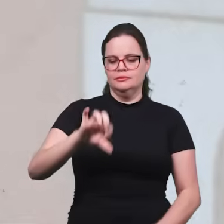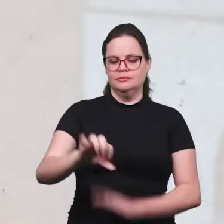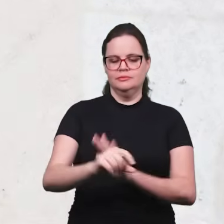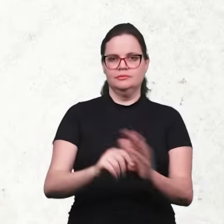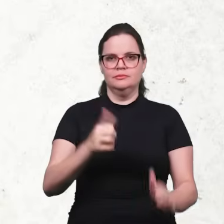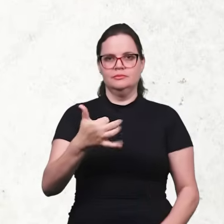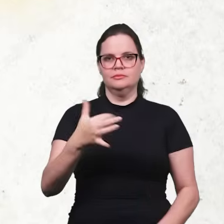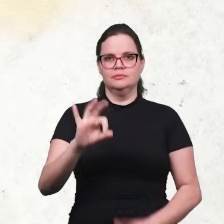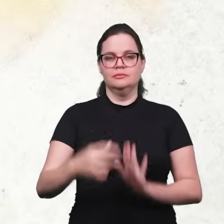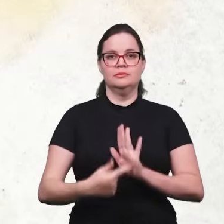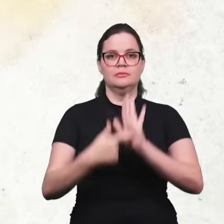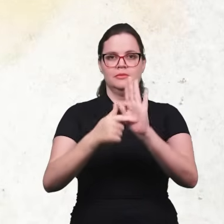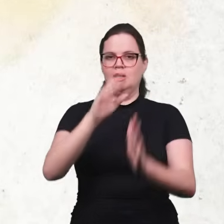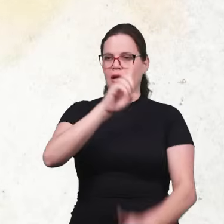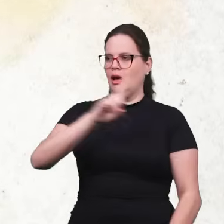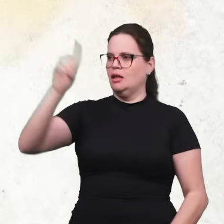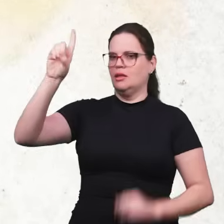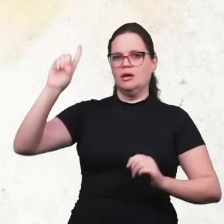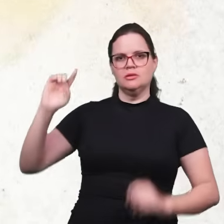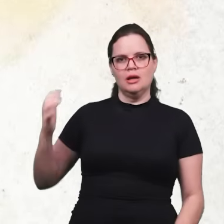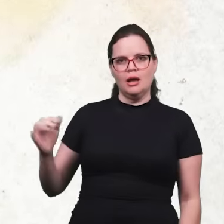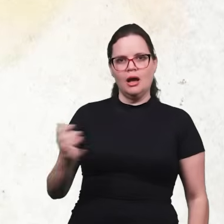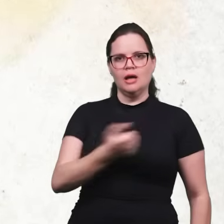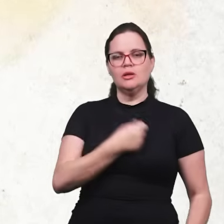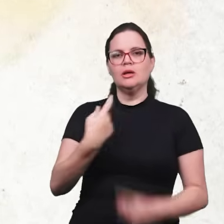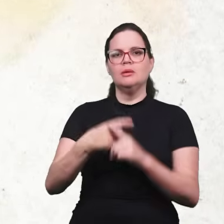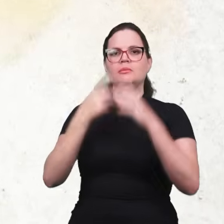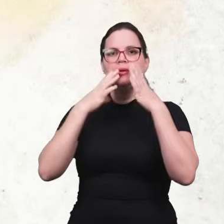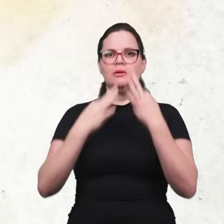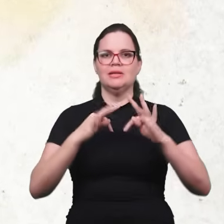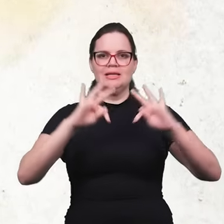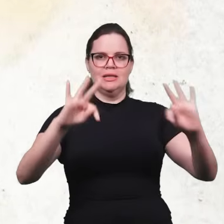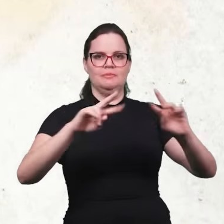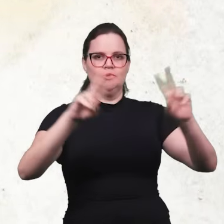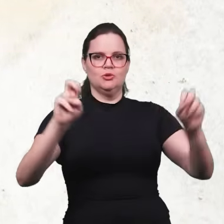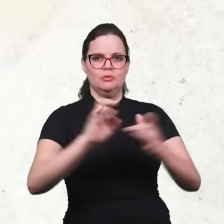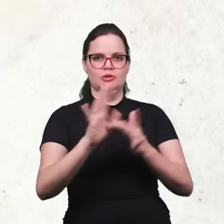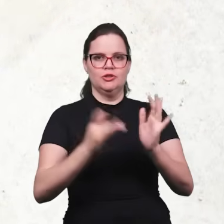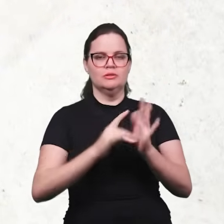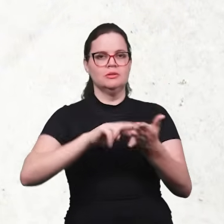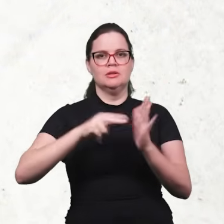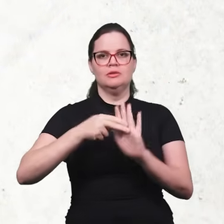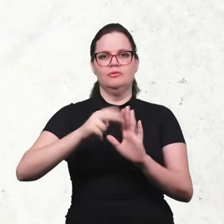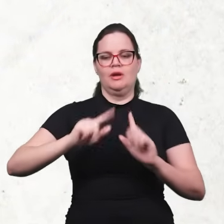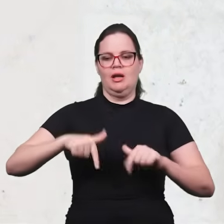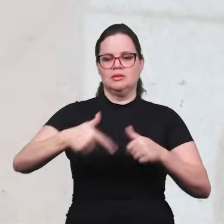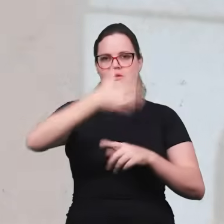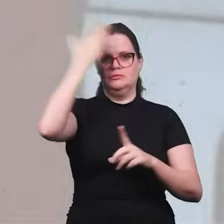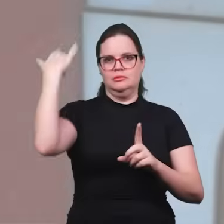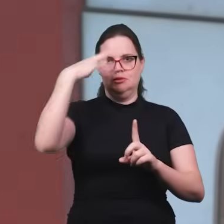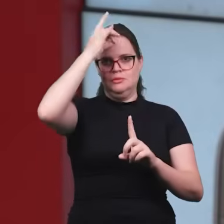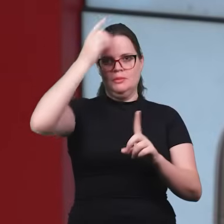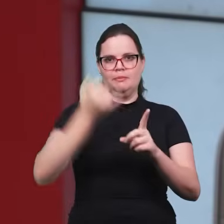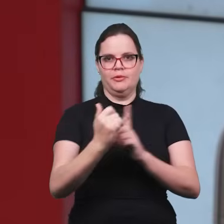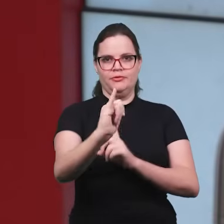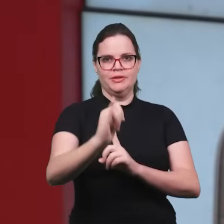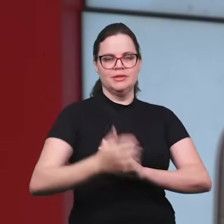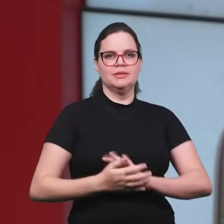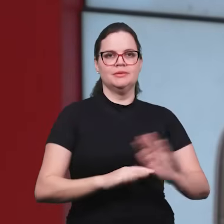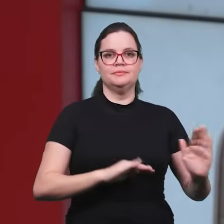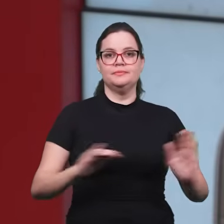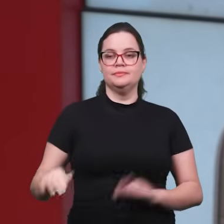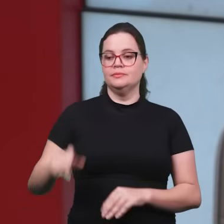isso. Adora a Deus, porque o testemunho de Jesus é o espírito de profecia. Então, essa profecia que essa